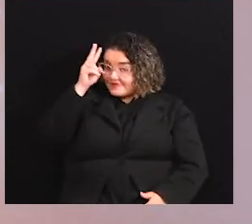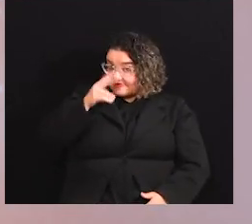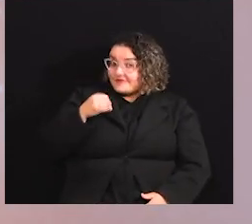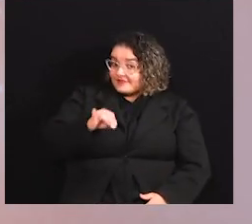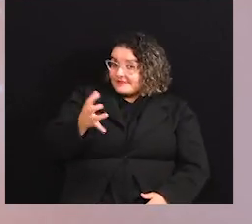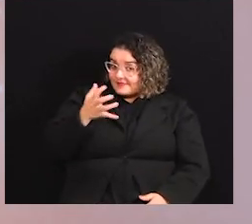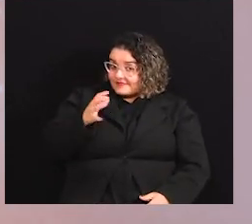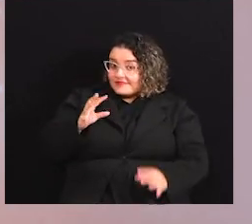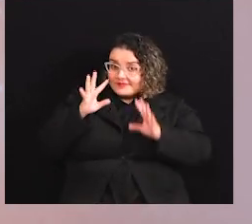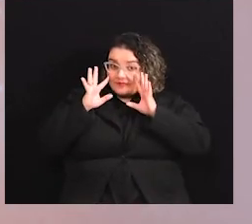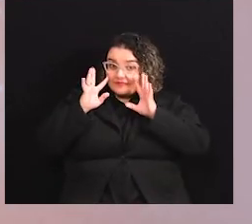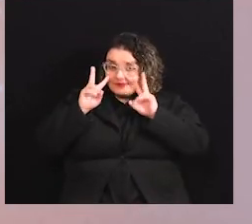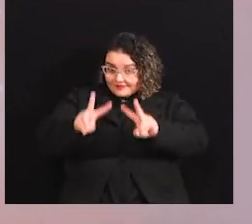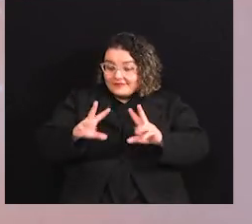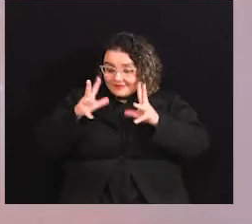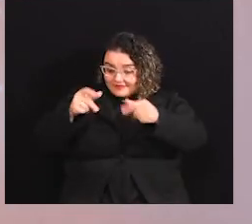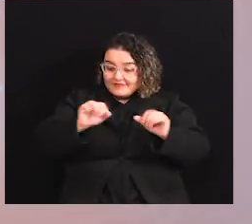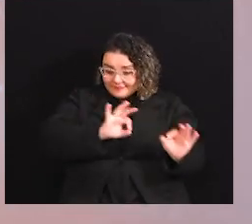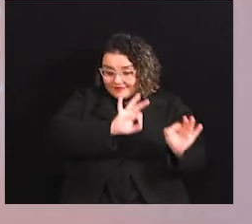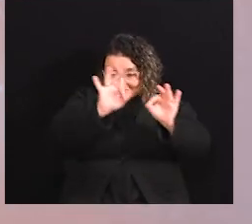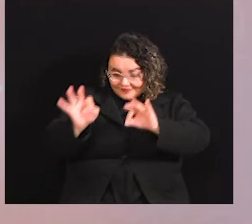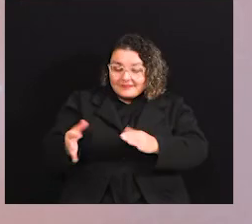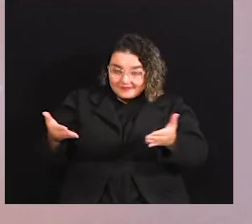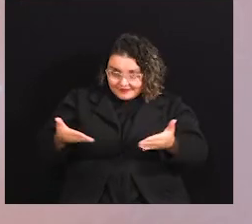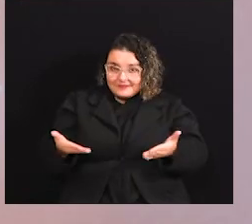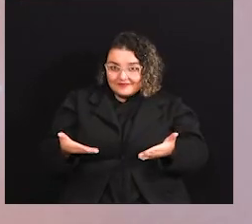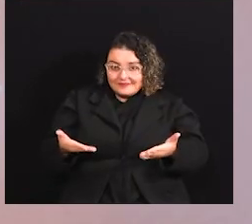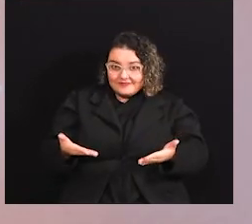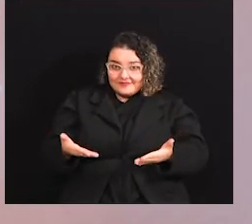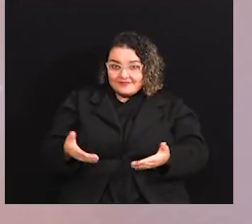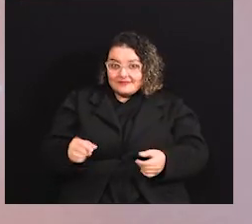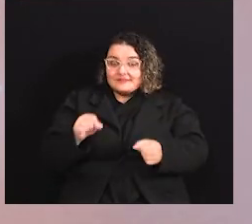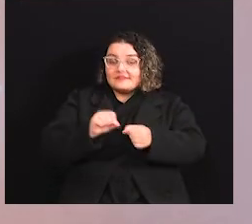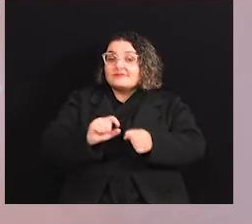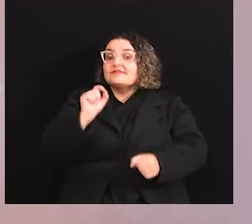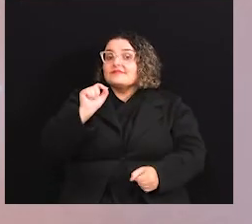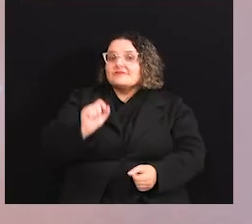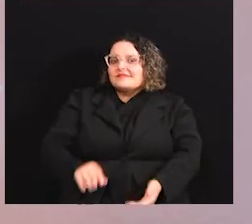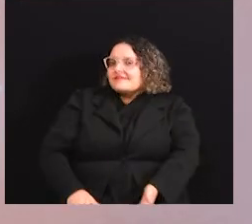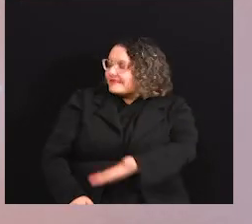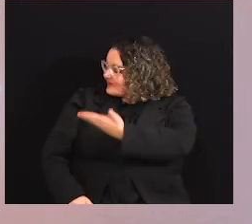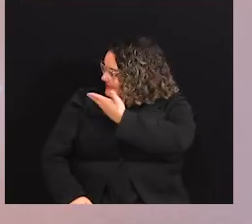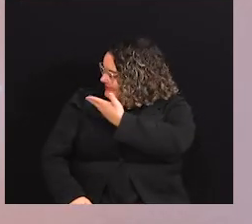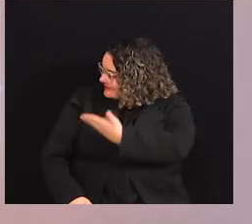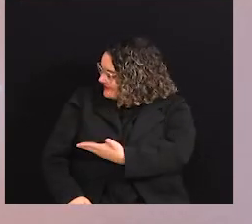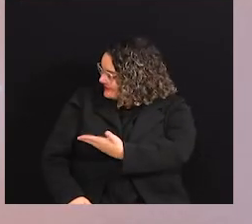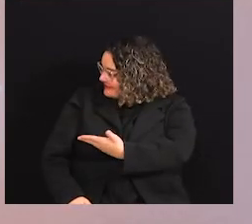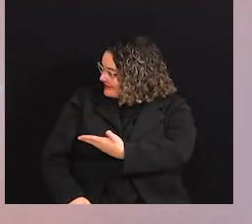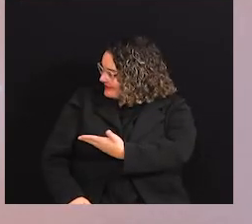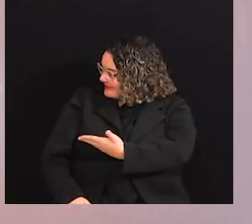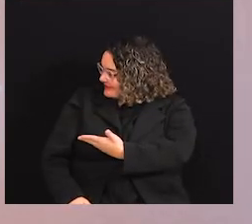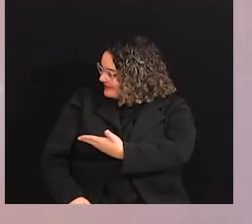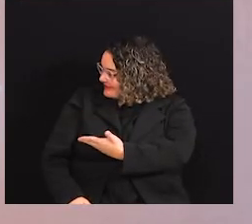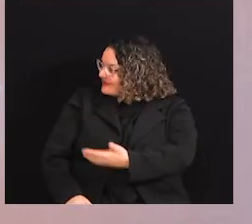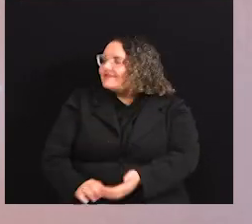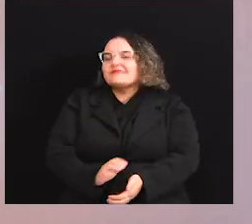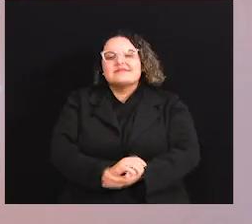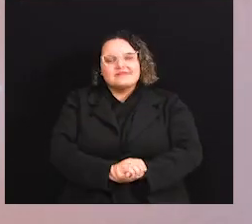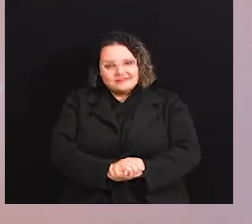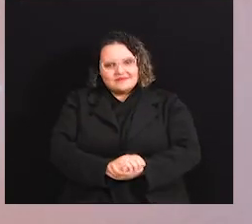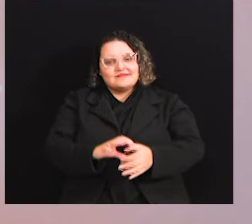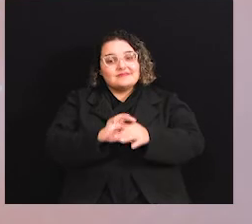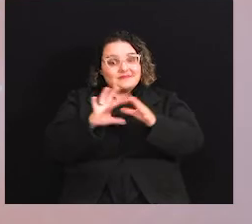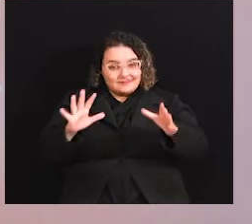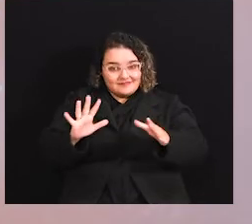que se quiser rever tudo que foi falado no Saúde é Vida de hoje, faz o seguinte, entra lá nas nossas redes sociais. Esse programa